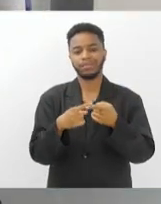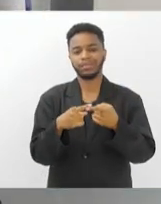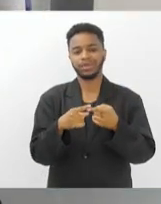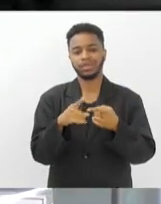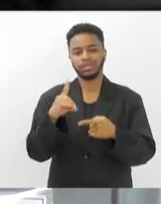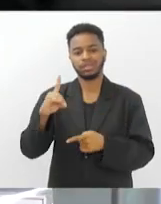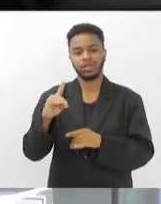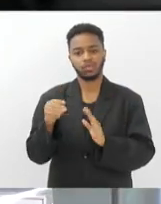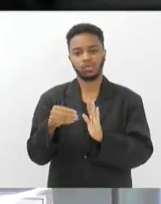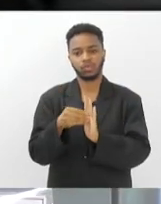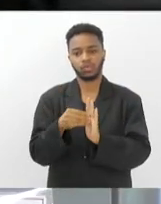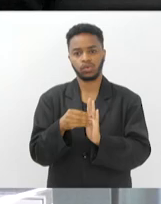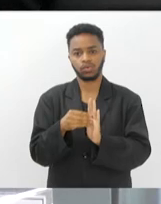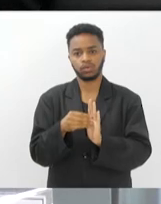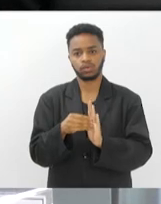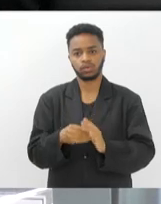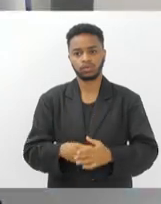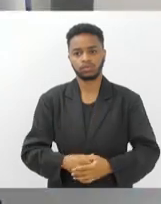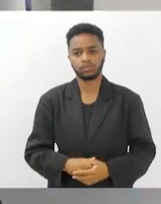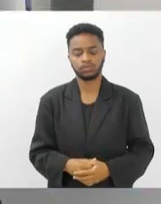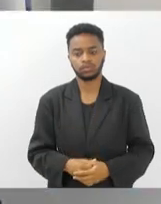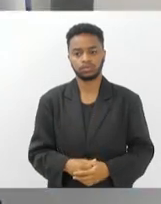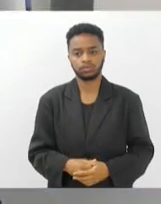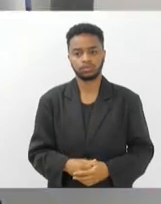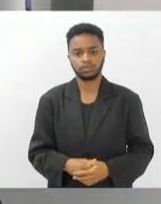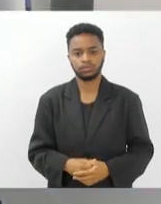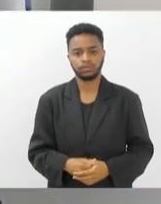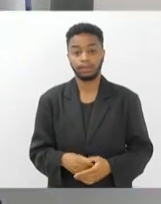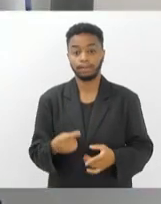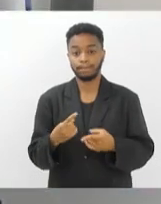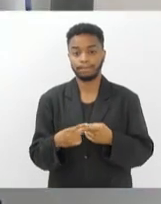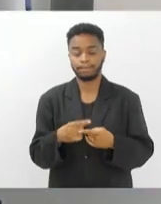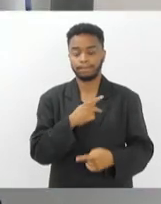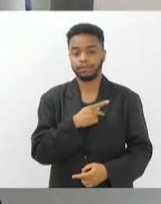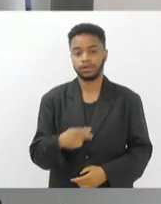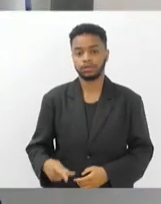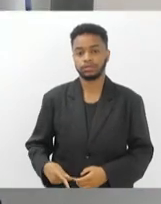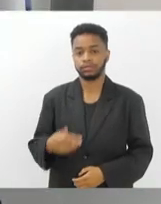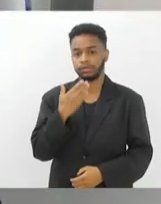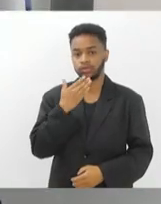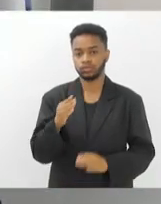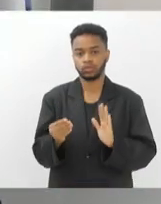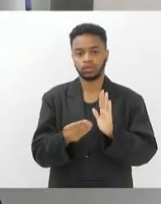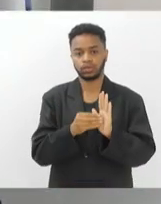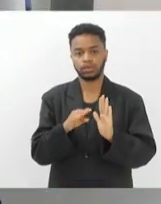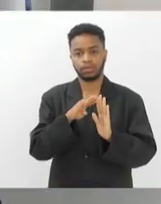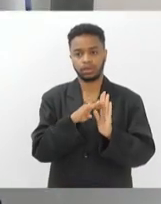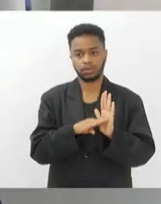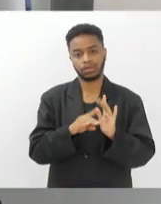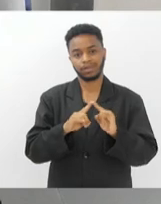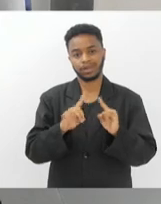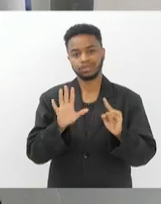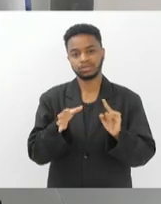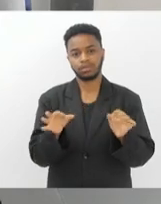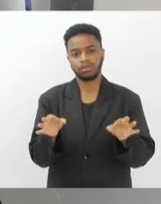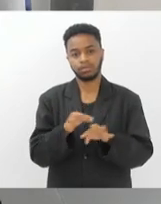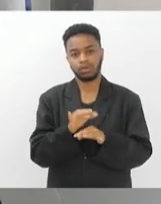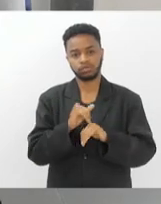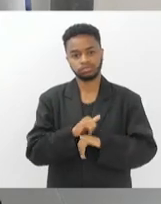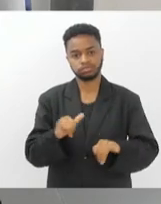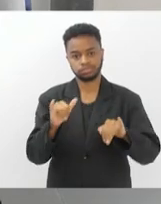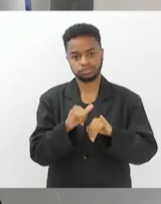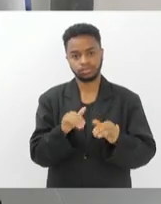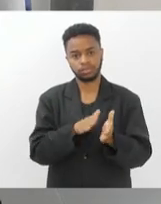D? Aí entrou como item D, que foi um pedido da presidência para inclusão em pauta, como a pauta já tinha sido